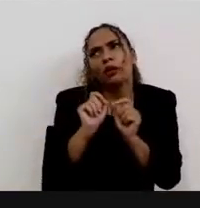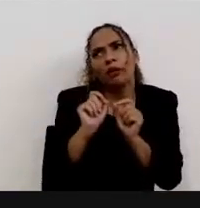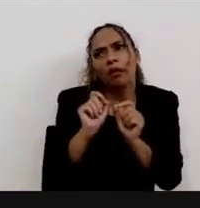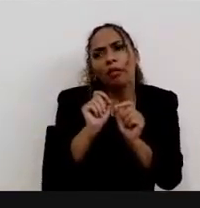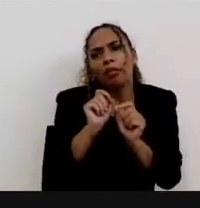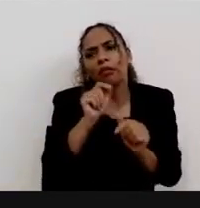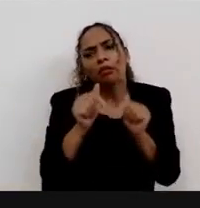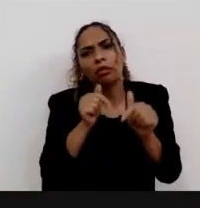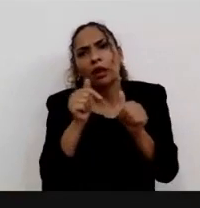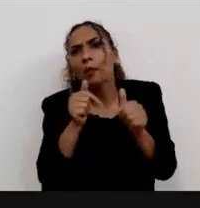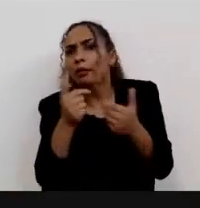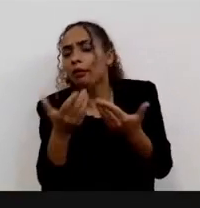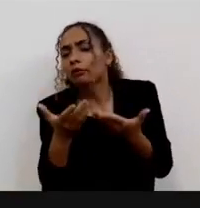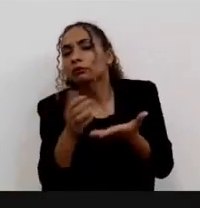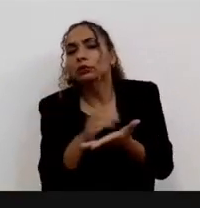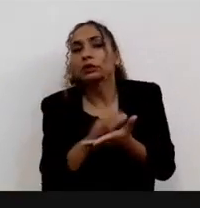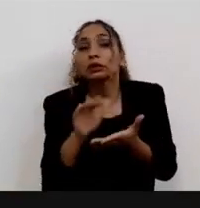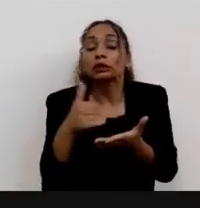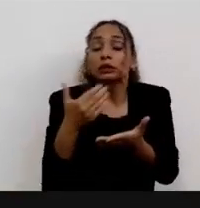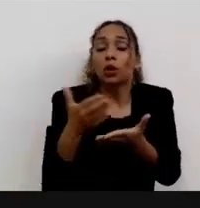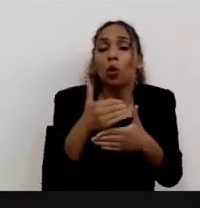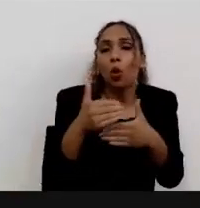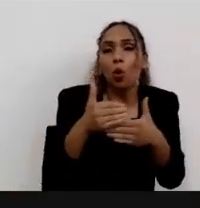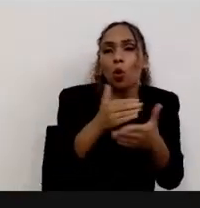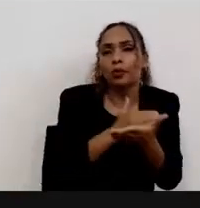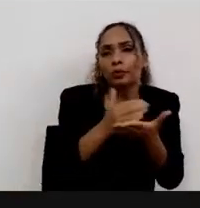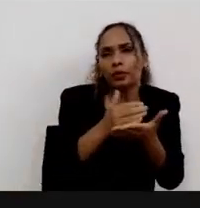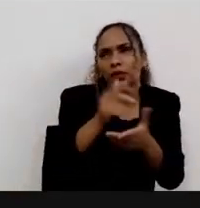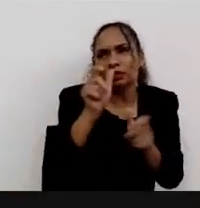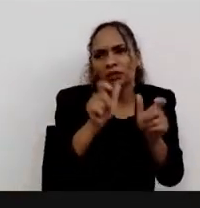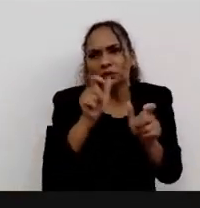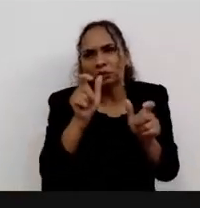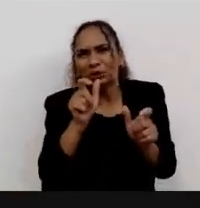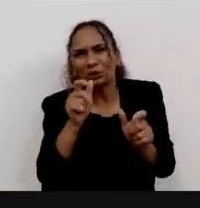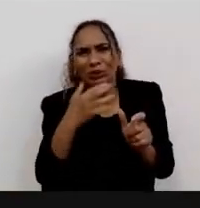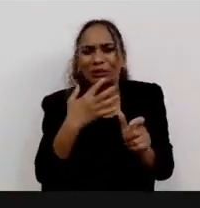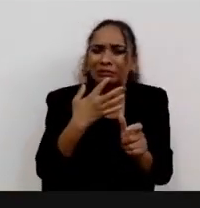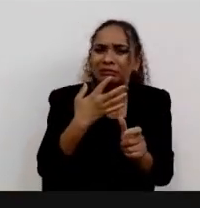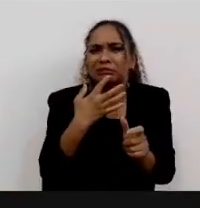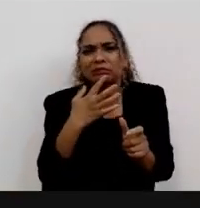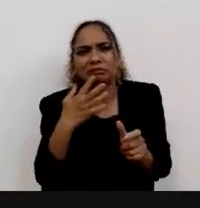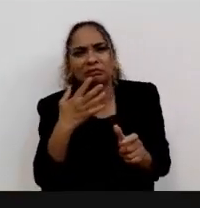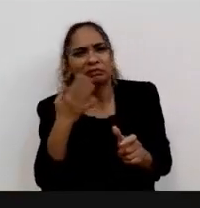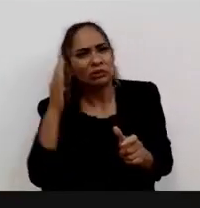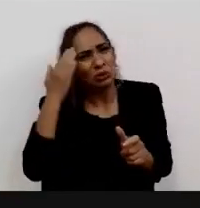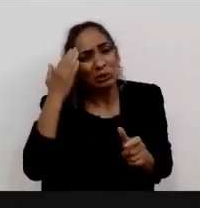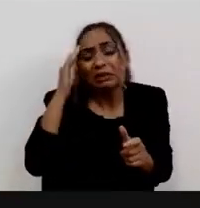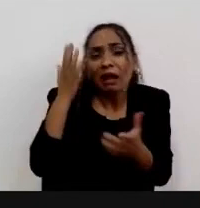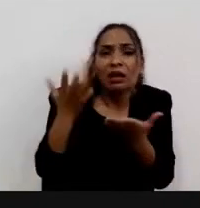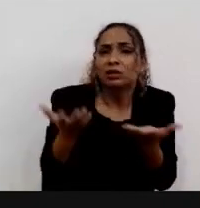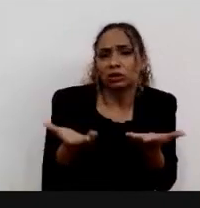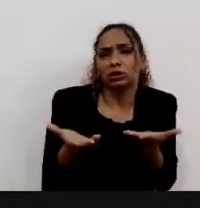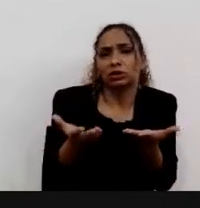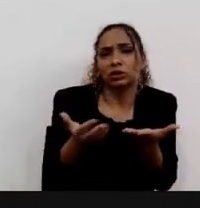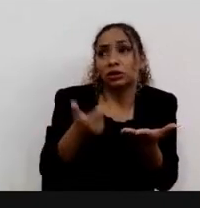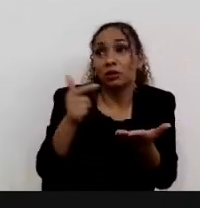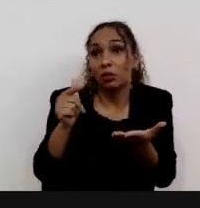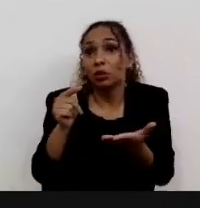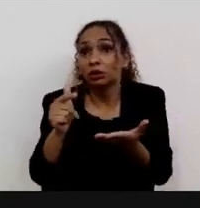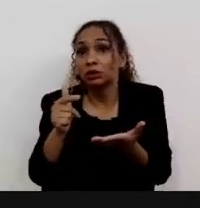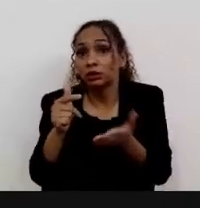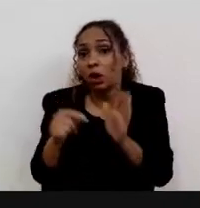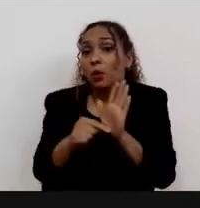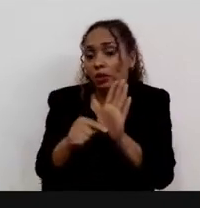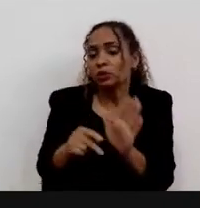onde ele vai atuar ou não. Então, inicialmente o pessoal fica meio sem entender, meio incrédulo, mas depois, quando eles veem, é possível, eu acho que pode ser uma boa